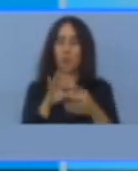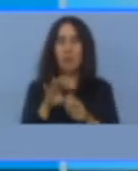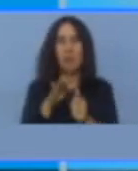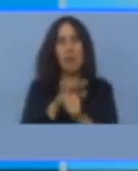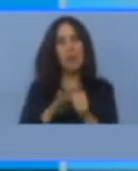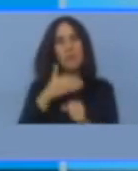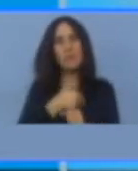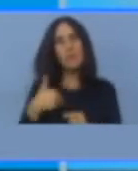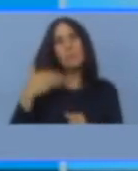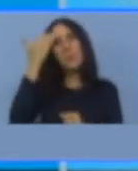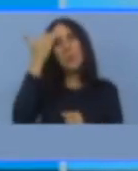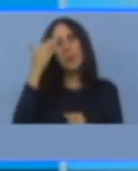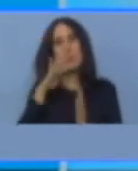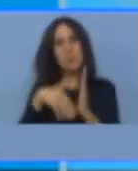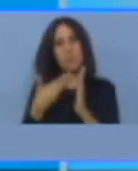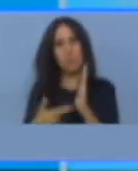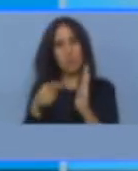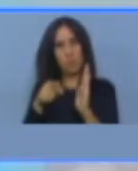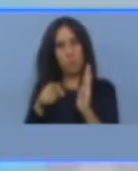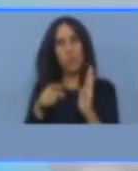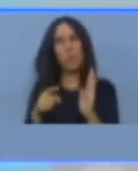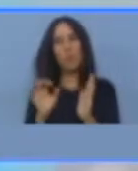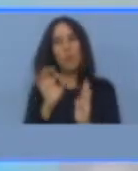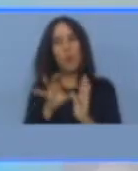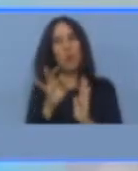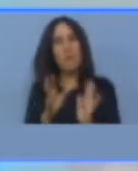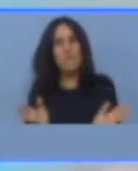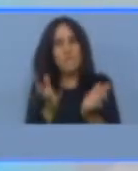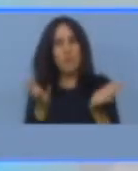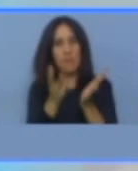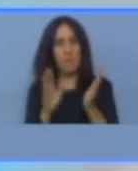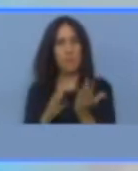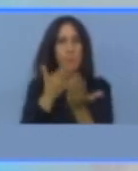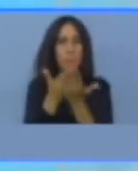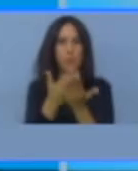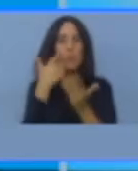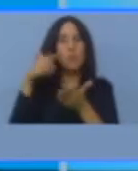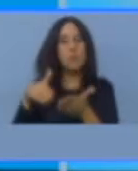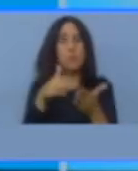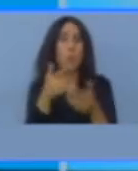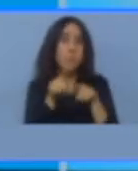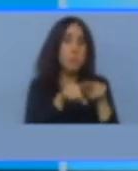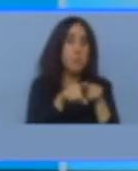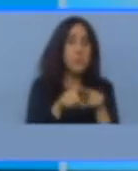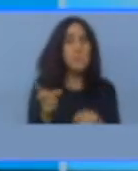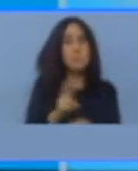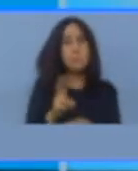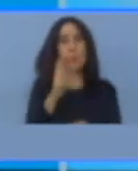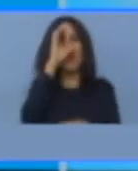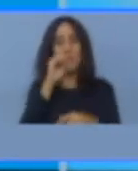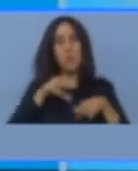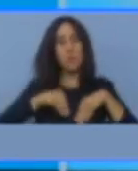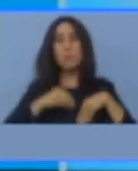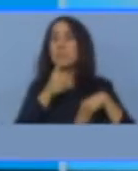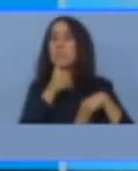mental. E este plano agora propõe estas recomendações concretas para que estrategicamente ou politicamente o Governo as assuma, se quiser